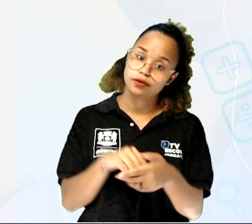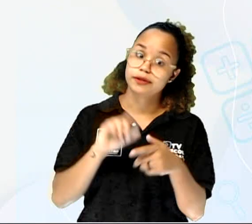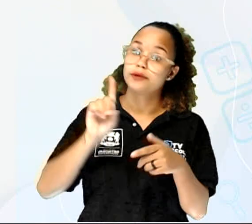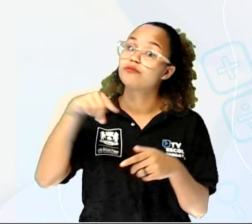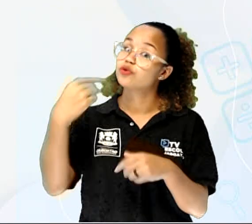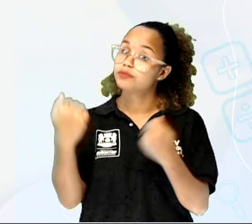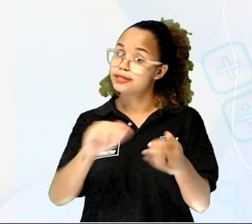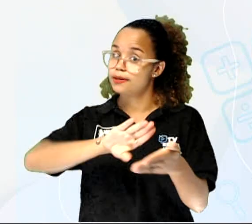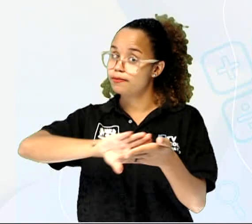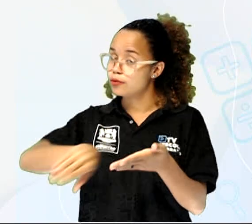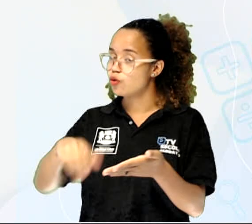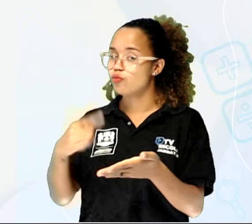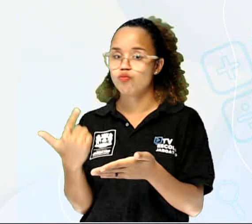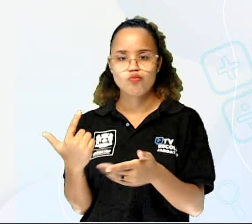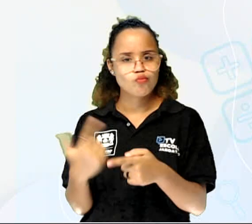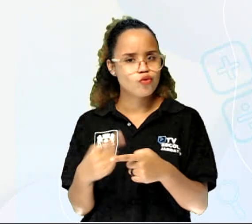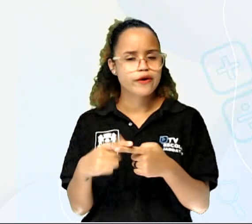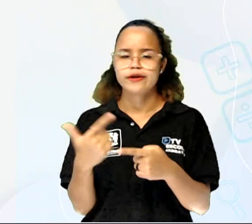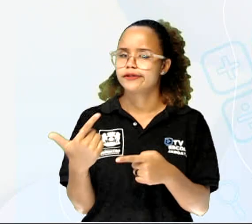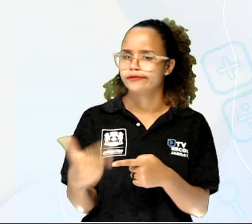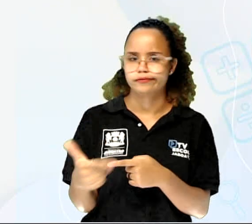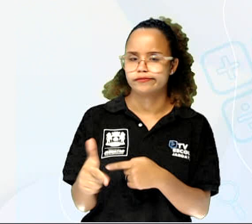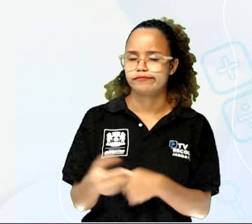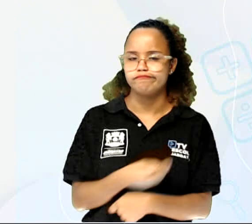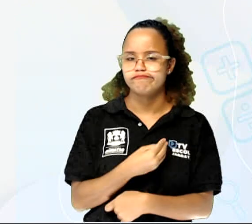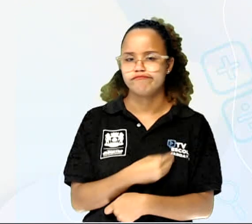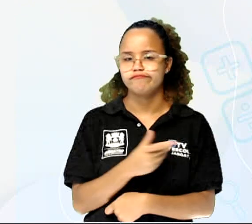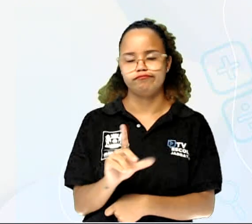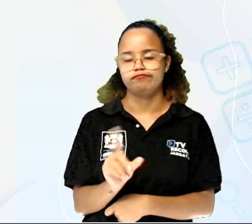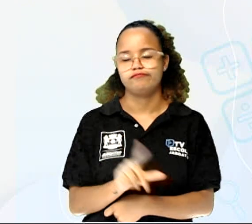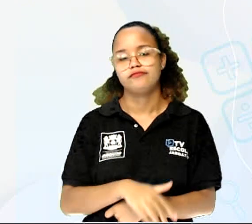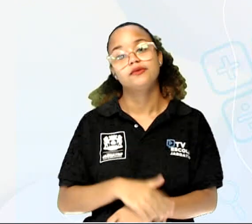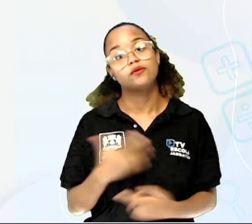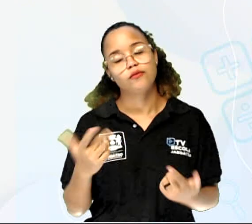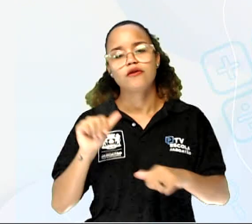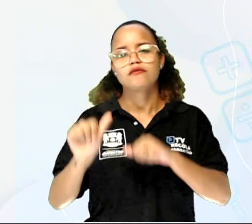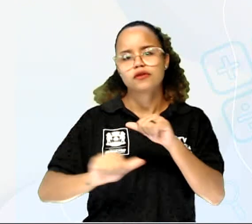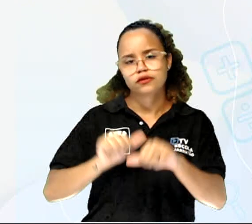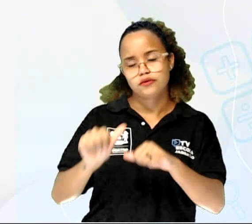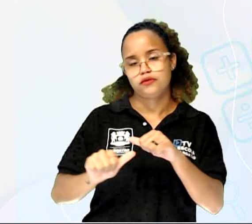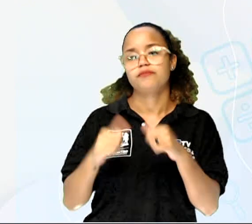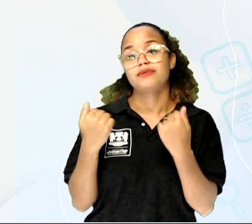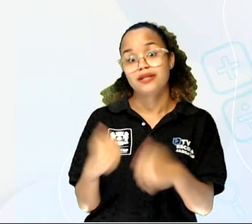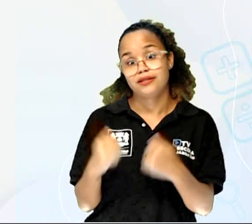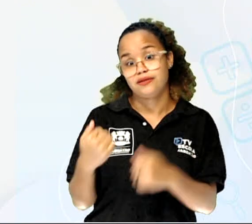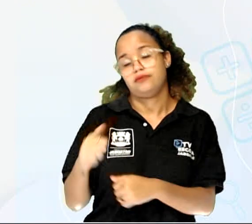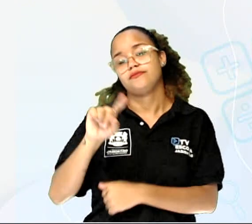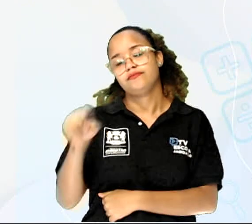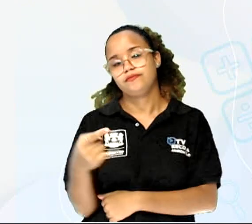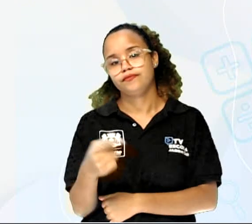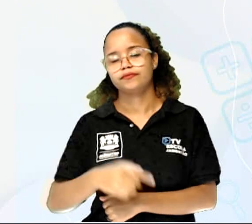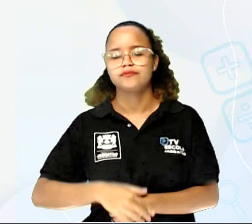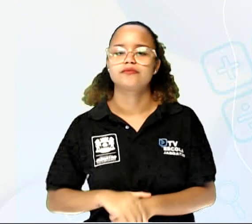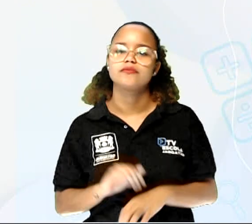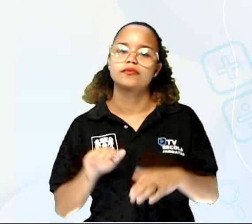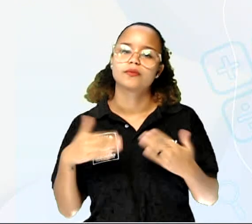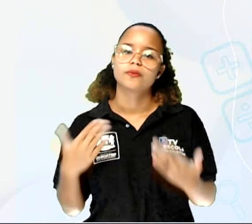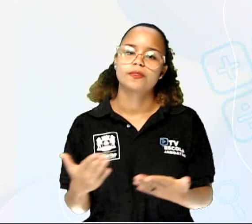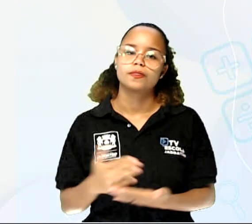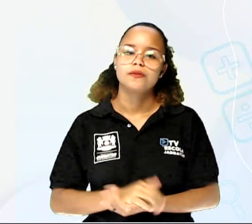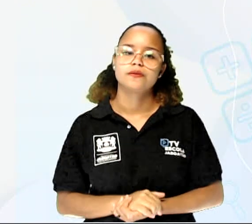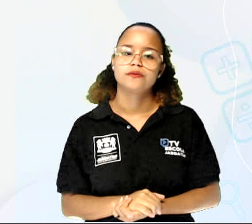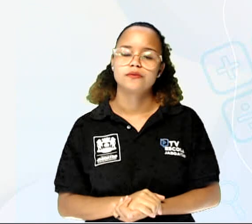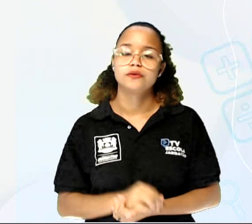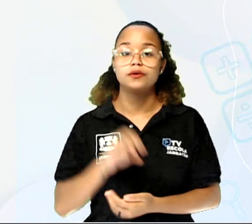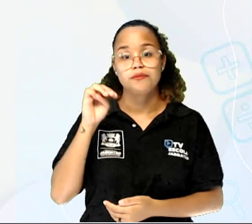apagar, tá? Porque ela não existe, eu tenho 10 metros. Mas para fazer a conversão eu preciso dessa vírgula. Então,